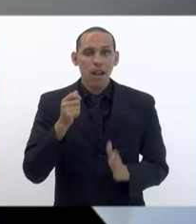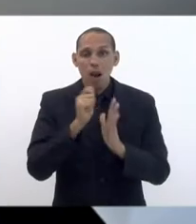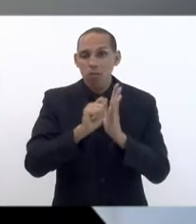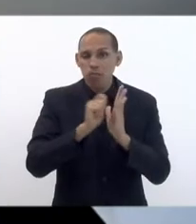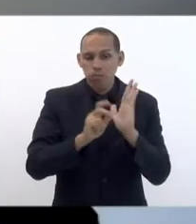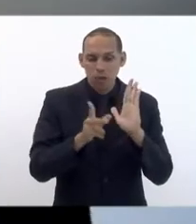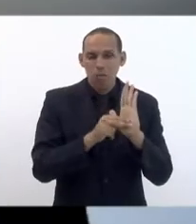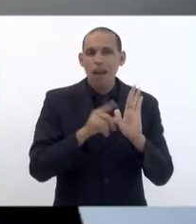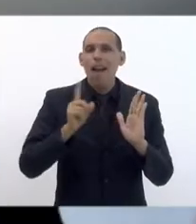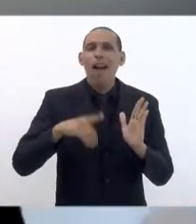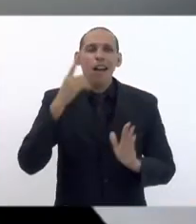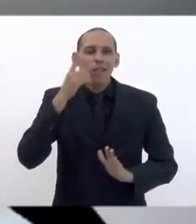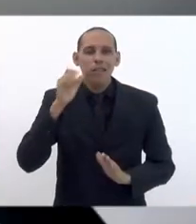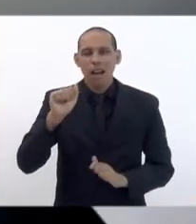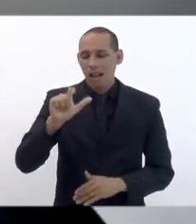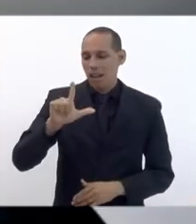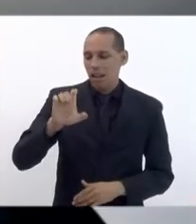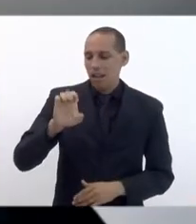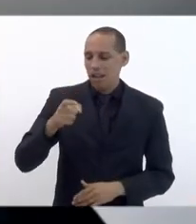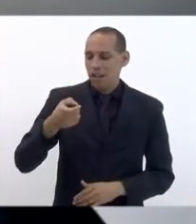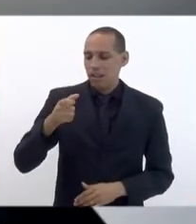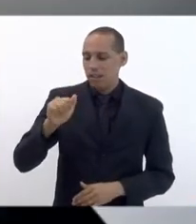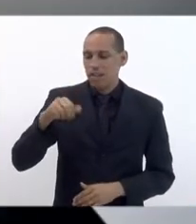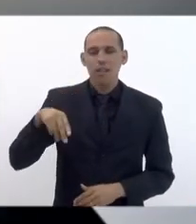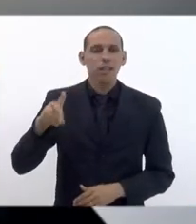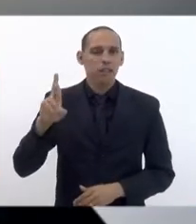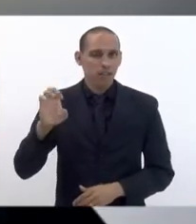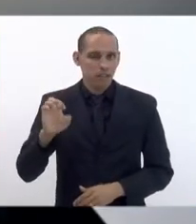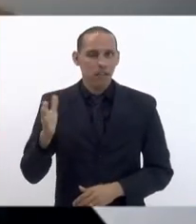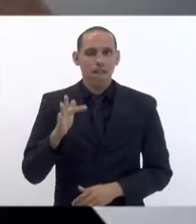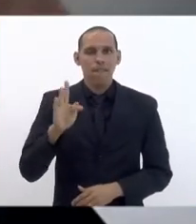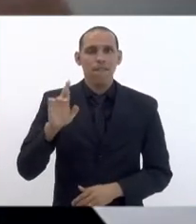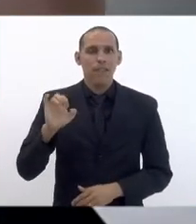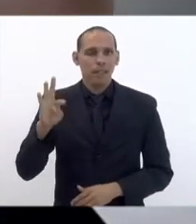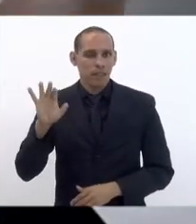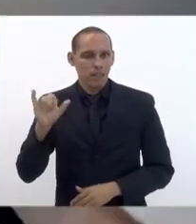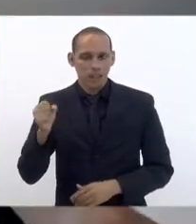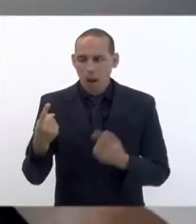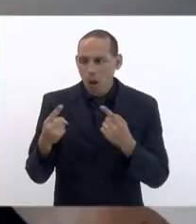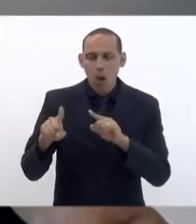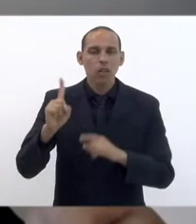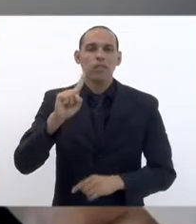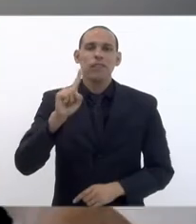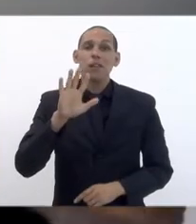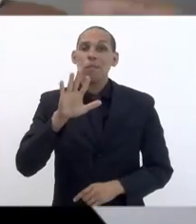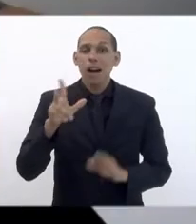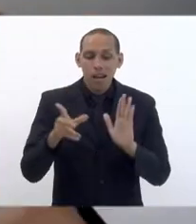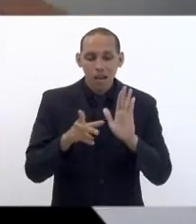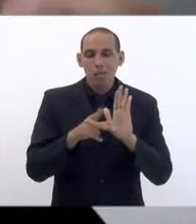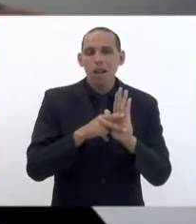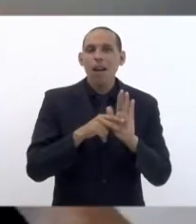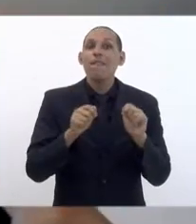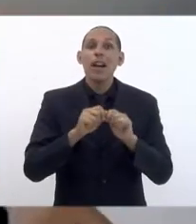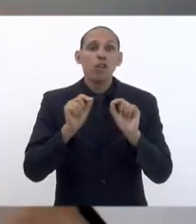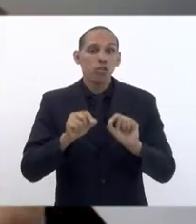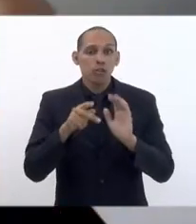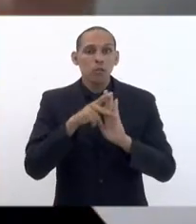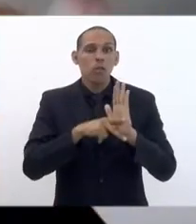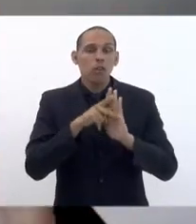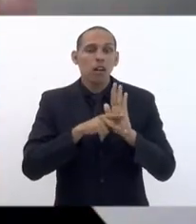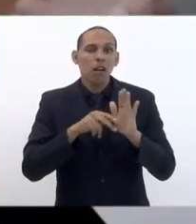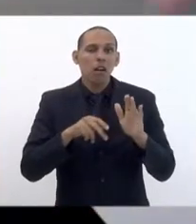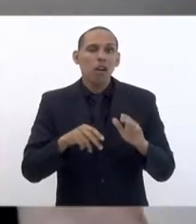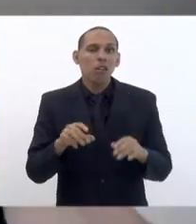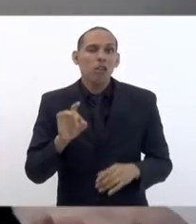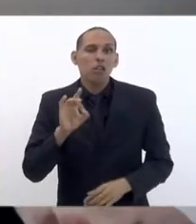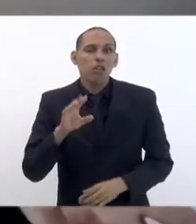O autor da emenda, que é o deputado Alexandre Freitas, não diverge disso, mas a emenda que ele faz transforma o projeto numa